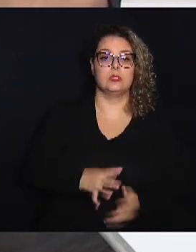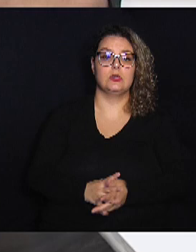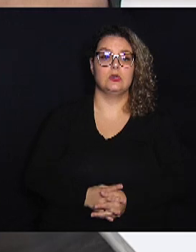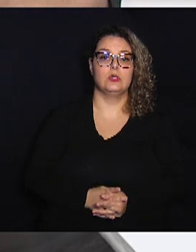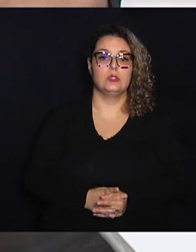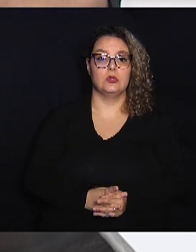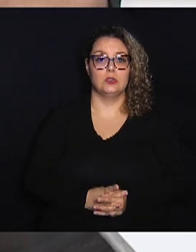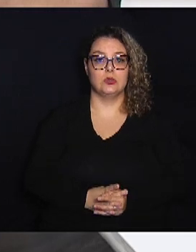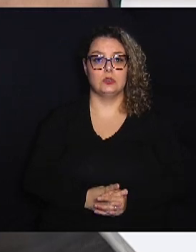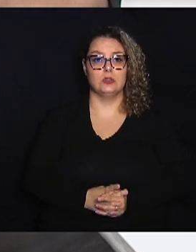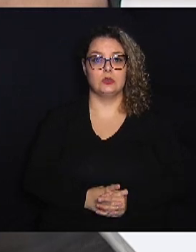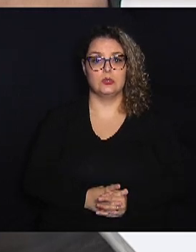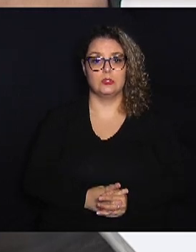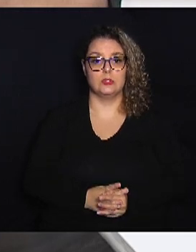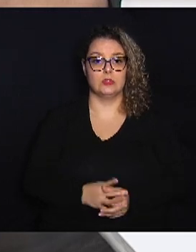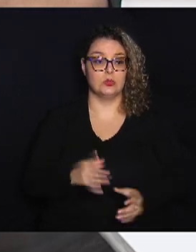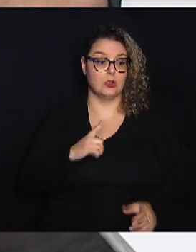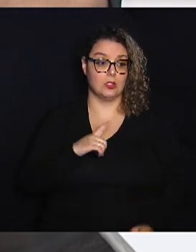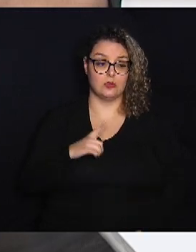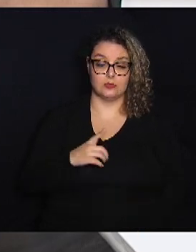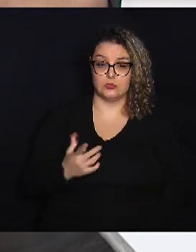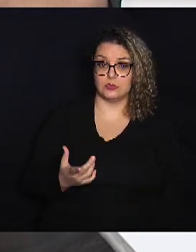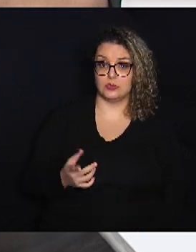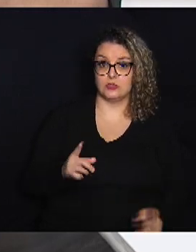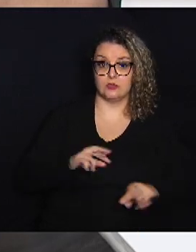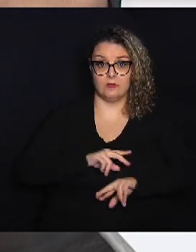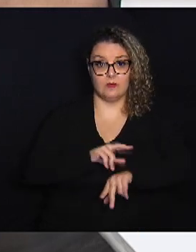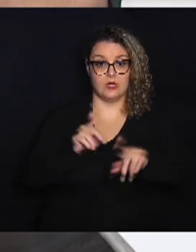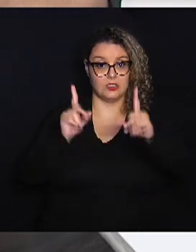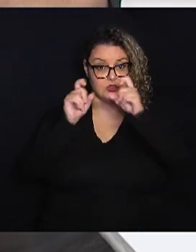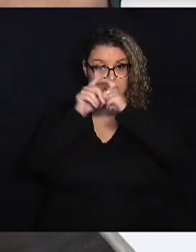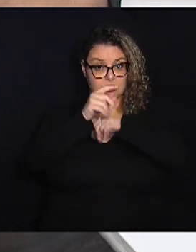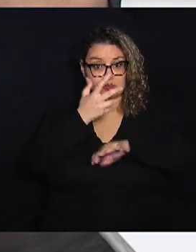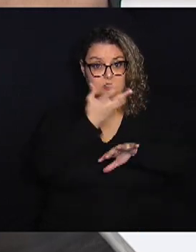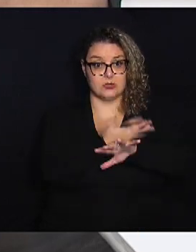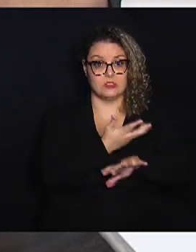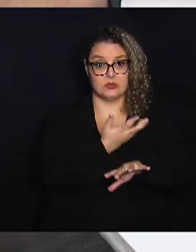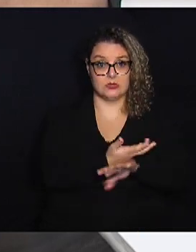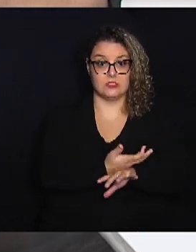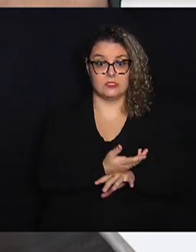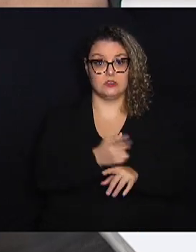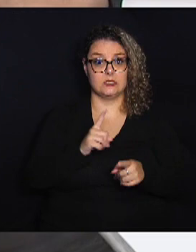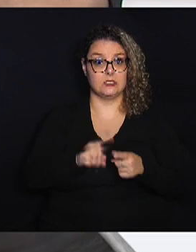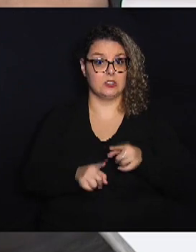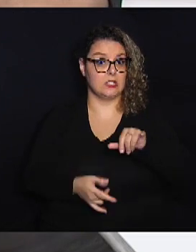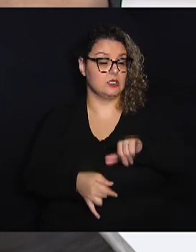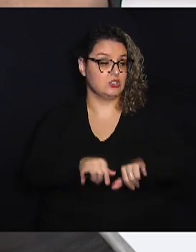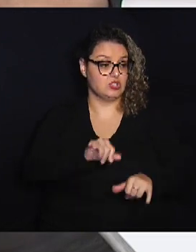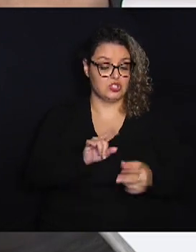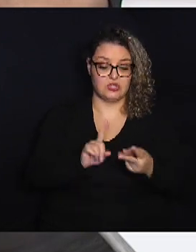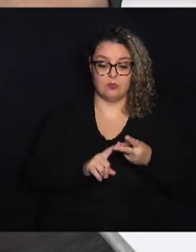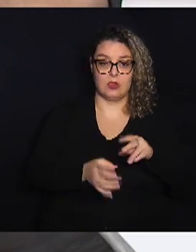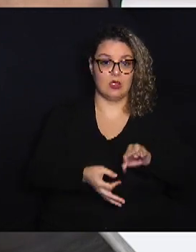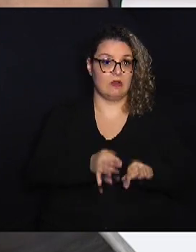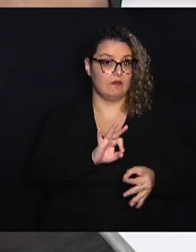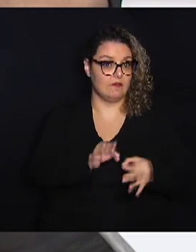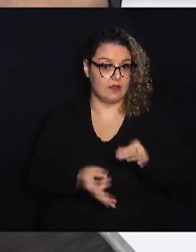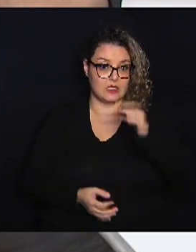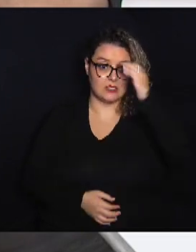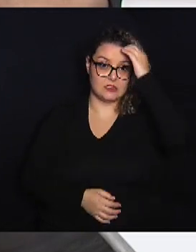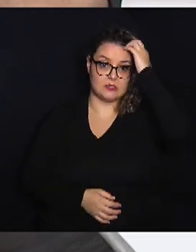Sim. Eu tive, assim, muita dificuldade nas matérias de química,